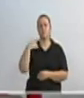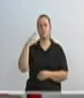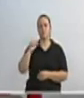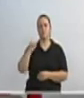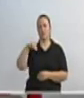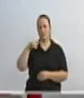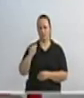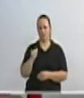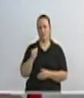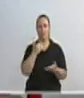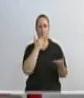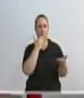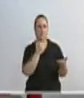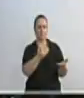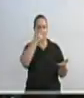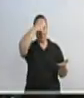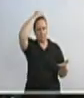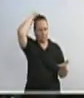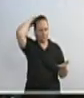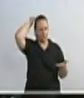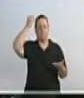nosso vereador Adriano Pereira. Muito obrigado.